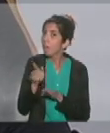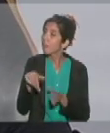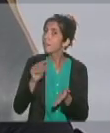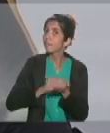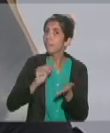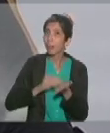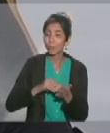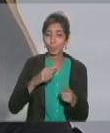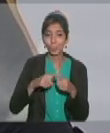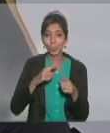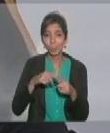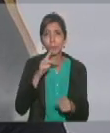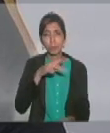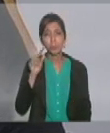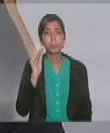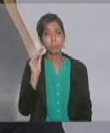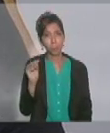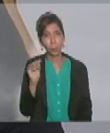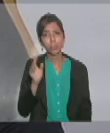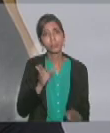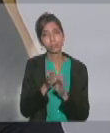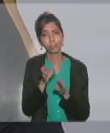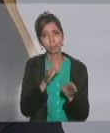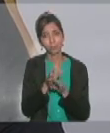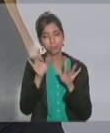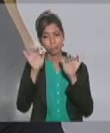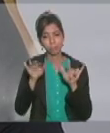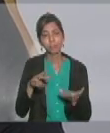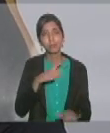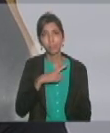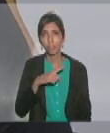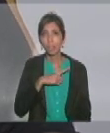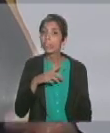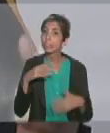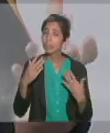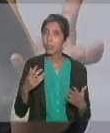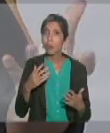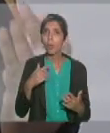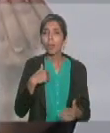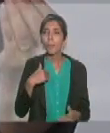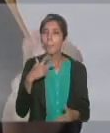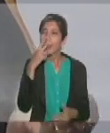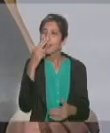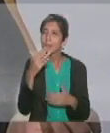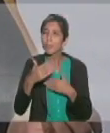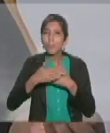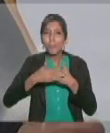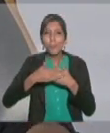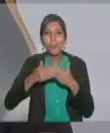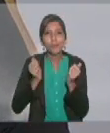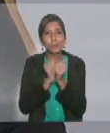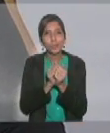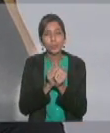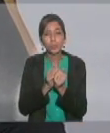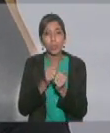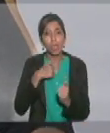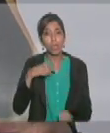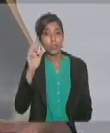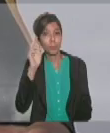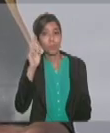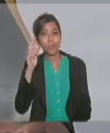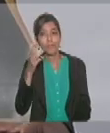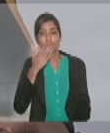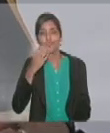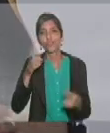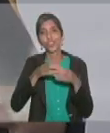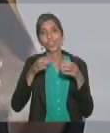orientações minhas, porque o professor coloca as orientações na plataforma, né? Então, ele trabalha muito mais próximo do aluno, porque ele é um mentor